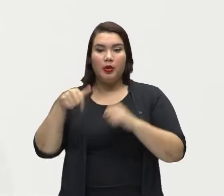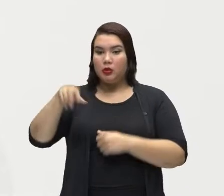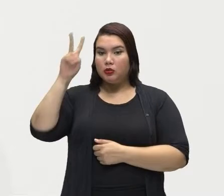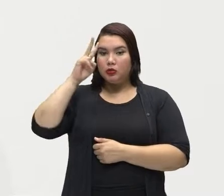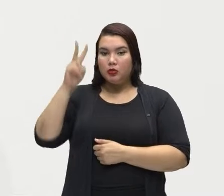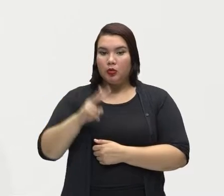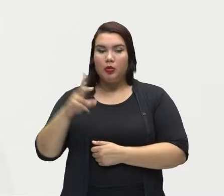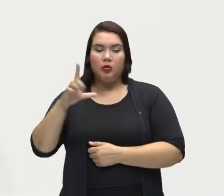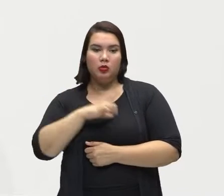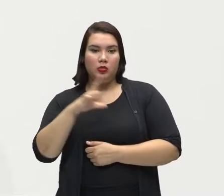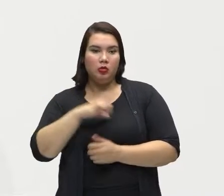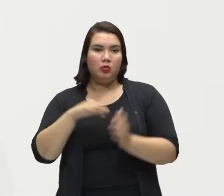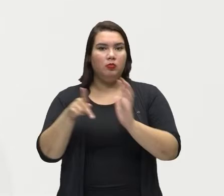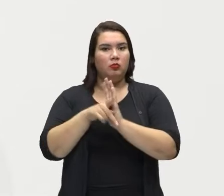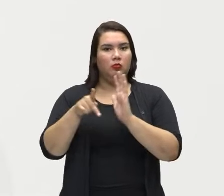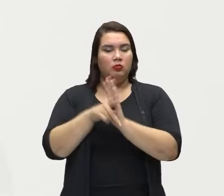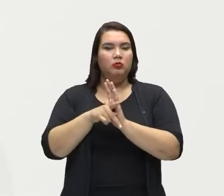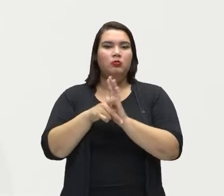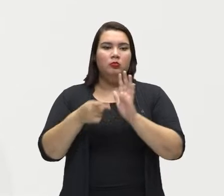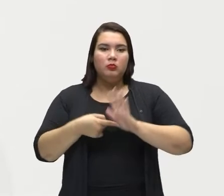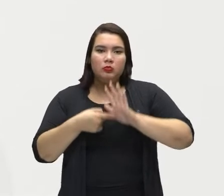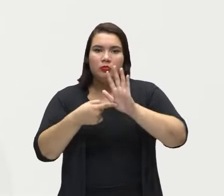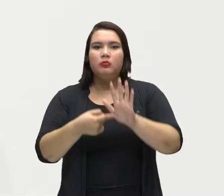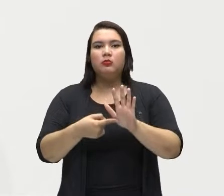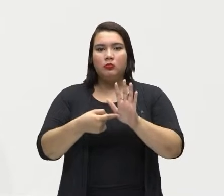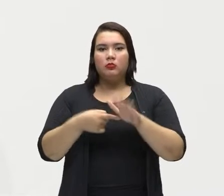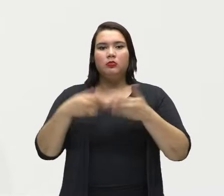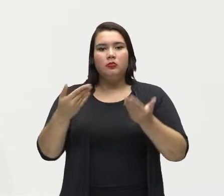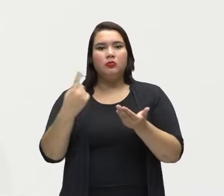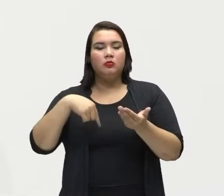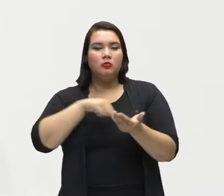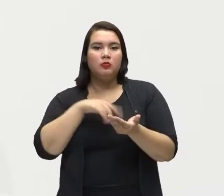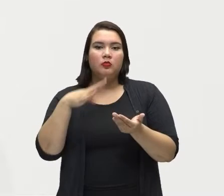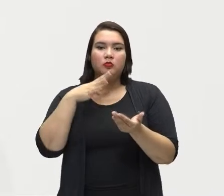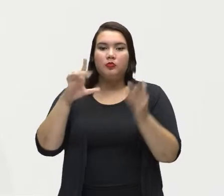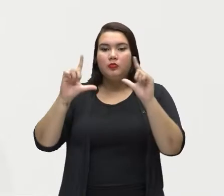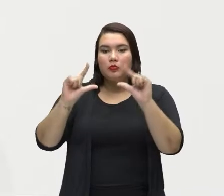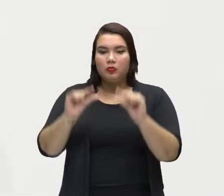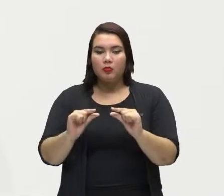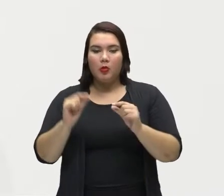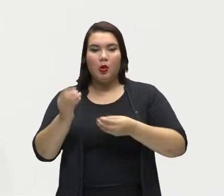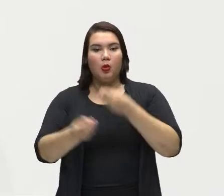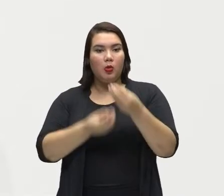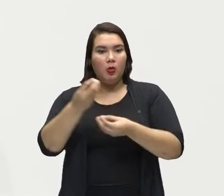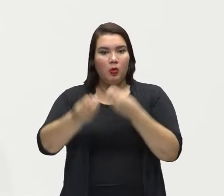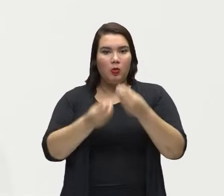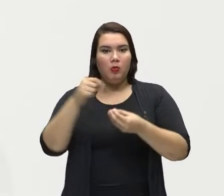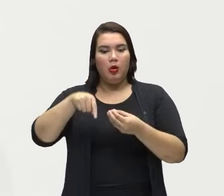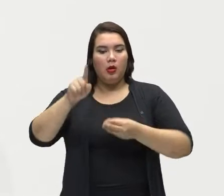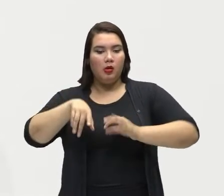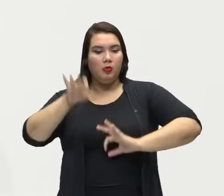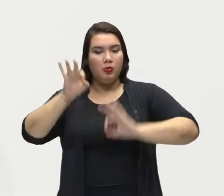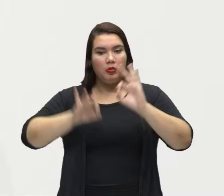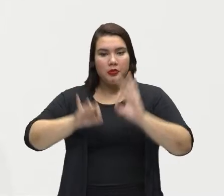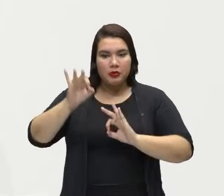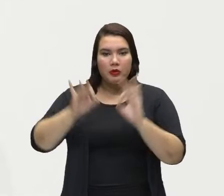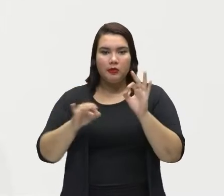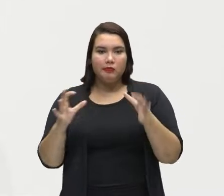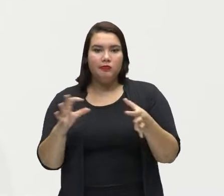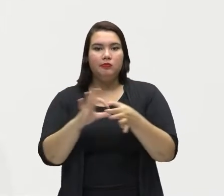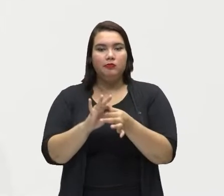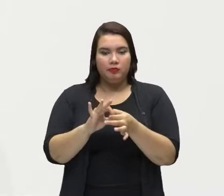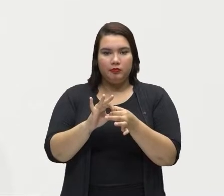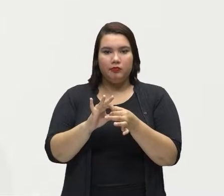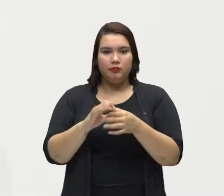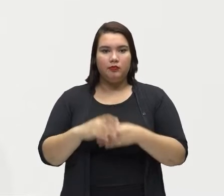de vestígios que é deixado pelo homem. Então a gente conhece pouca coisa ainda sobre como foi esse processo de unificação.